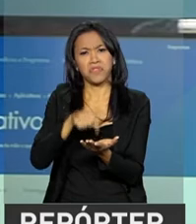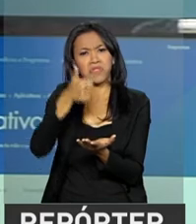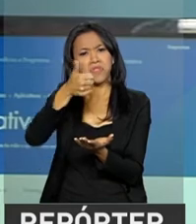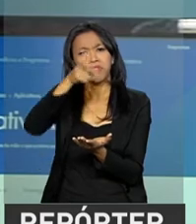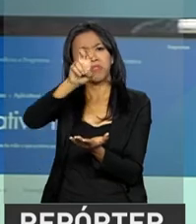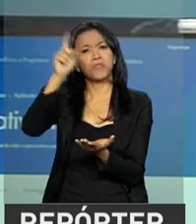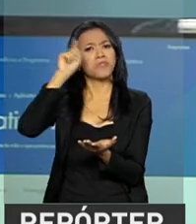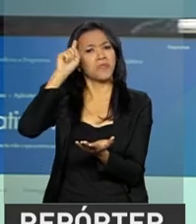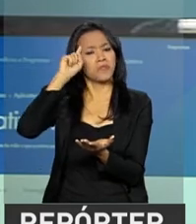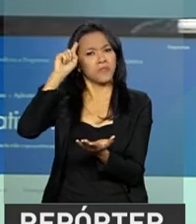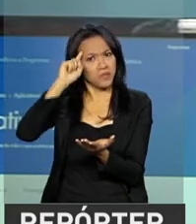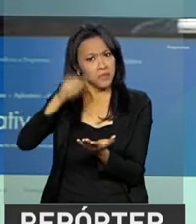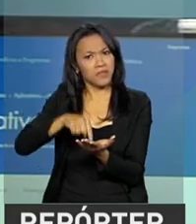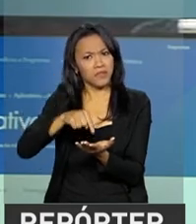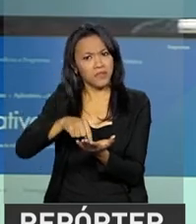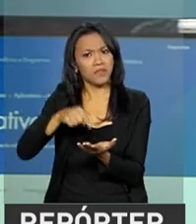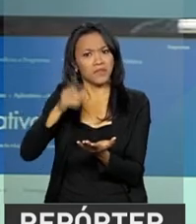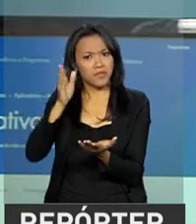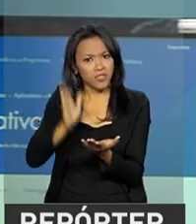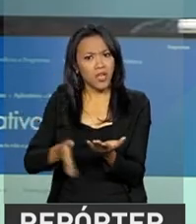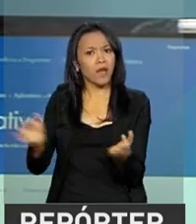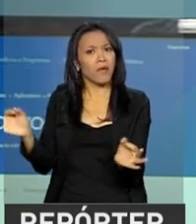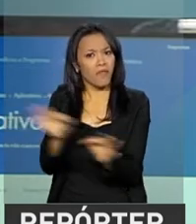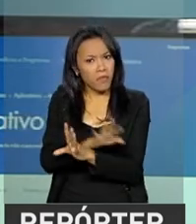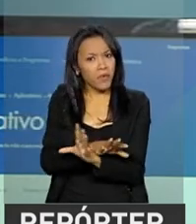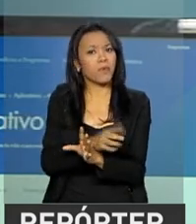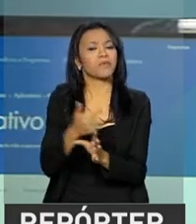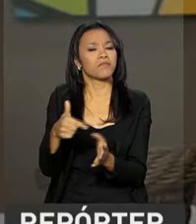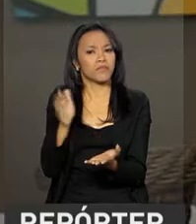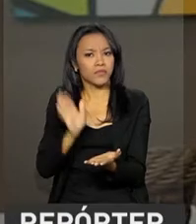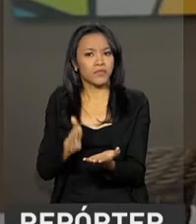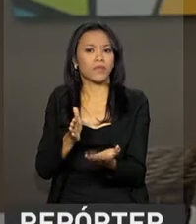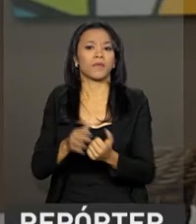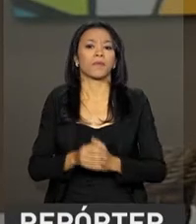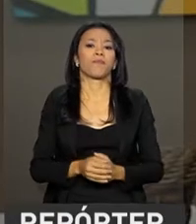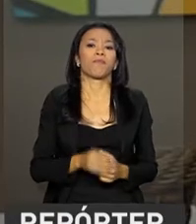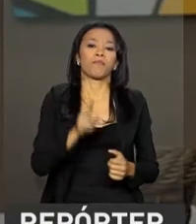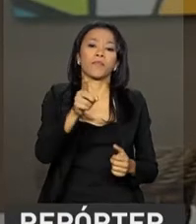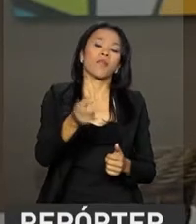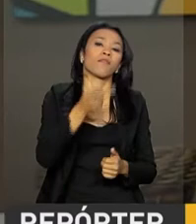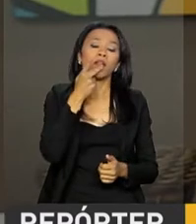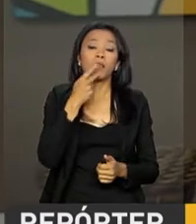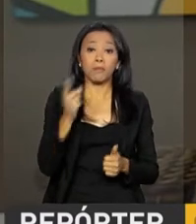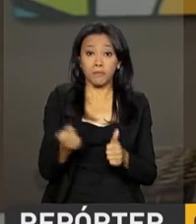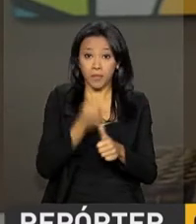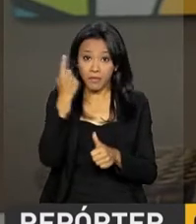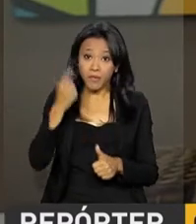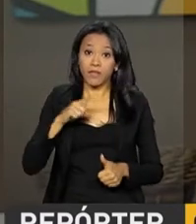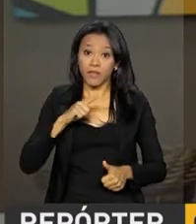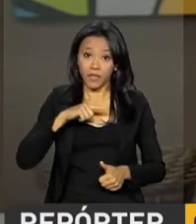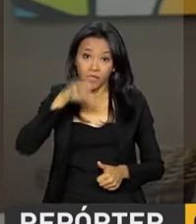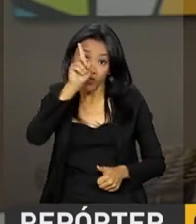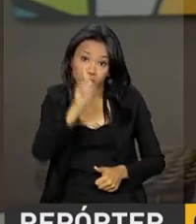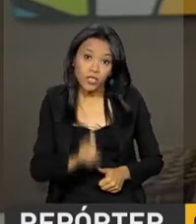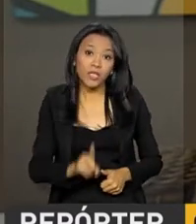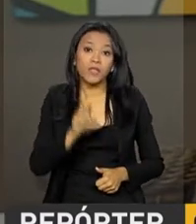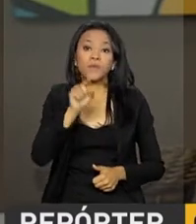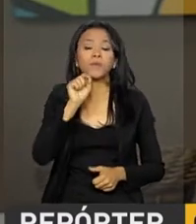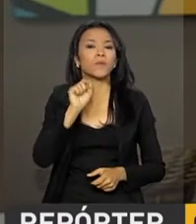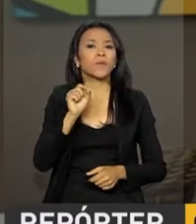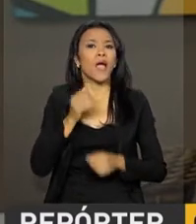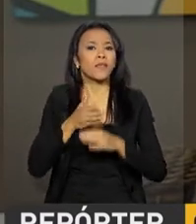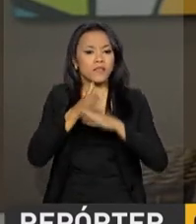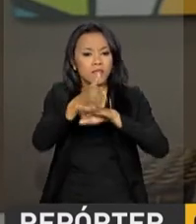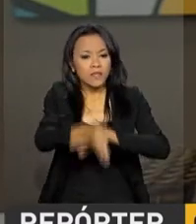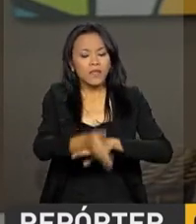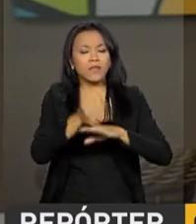dias, né, já estava disponível a identidade de homem. Em primeiro lugar, eles vão ter direito e acesso